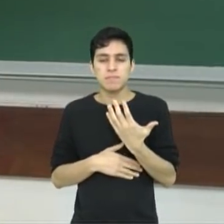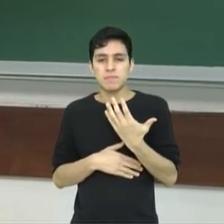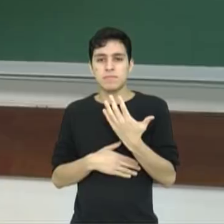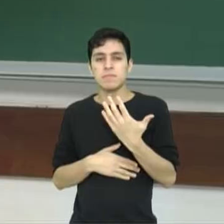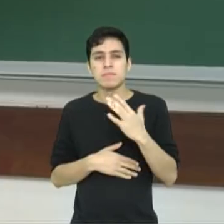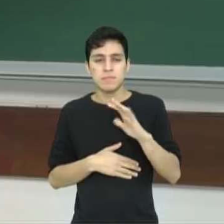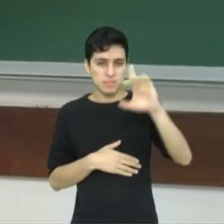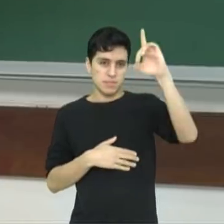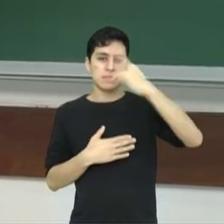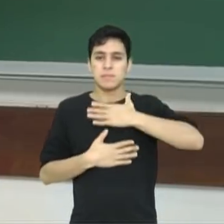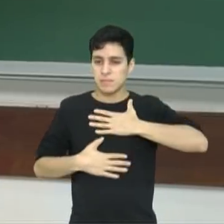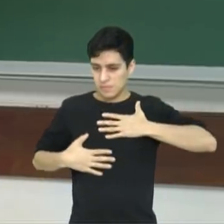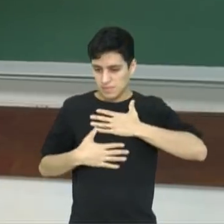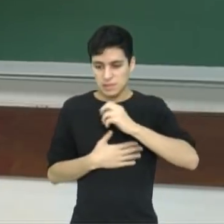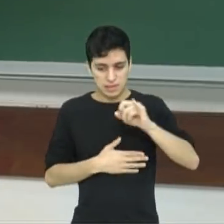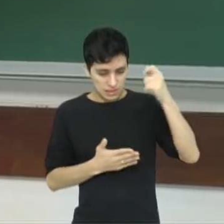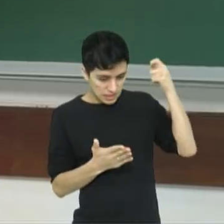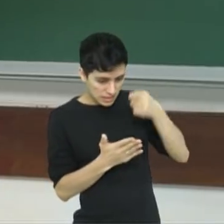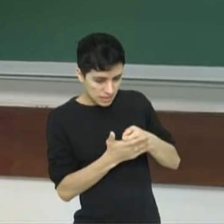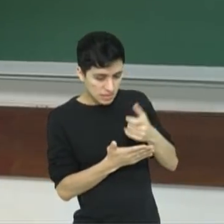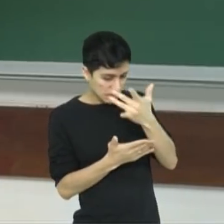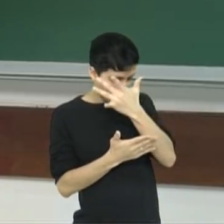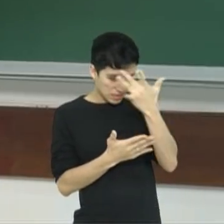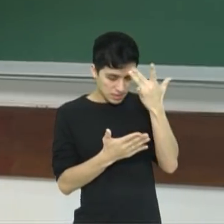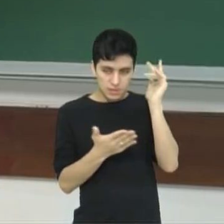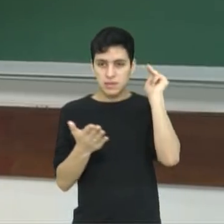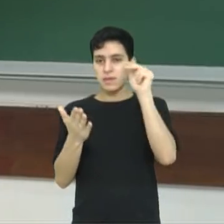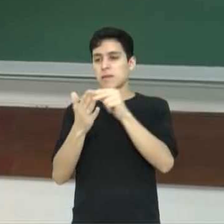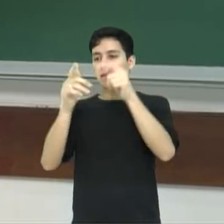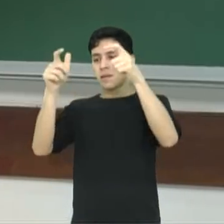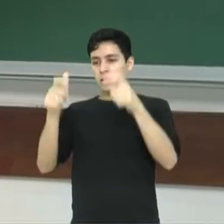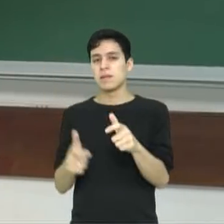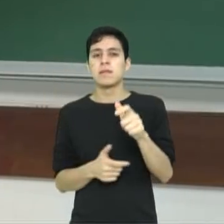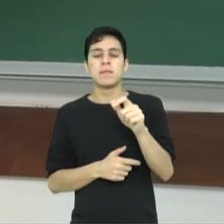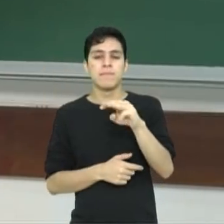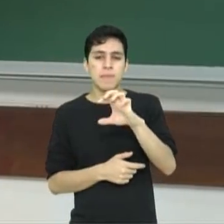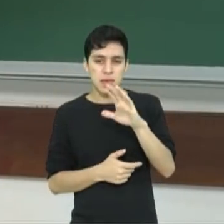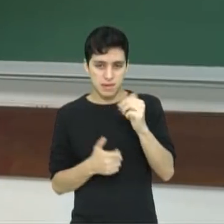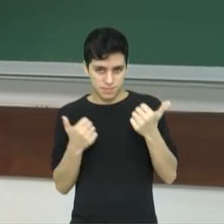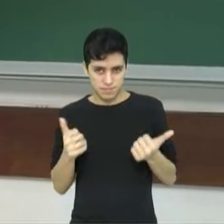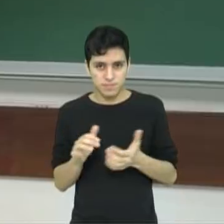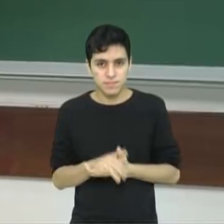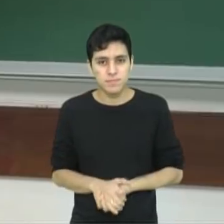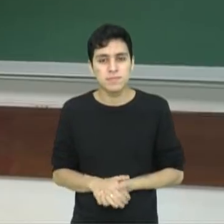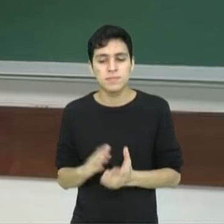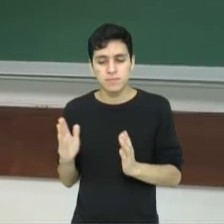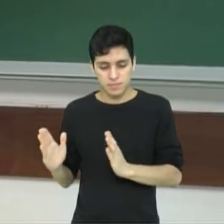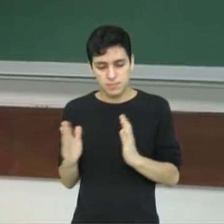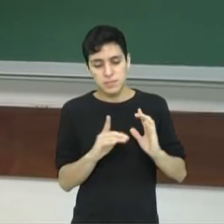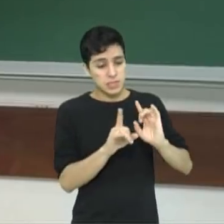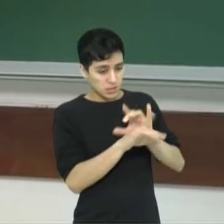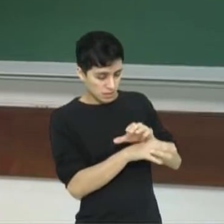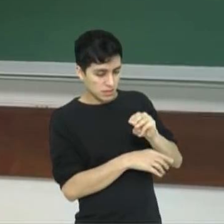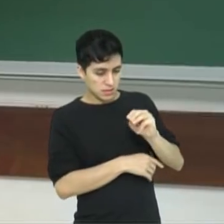uma proposta de expandir, né, os seus domínios para várias regiões, inclusive